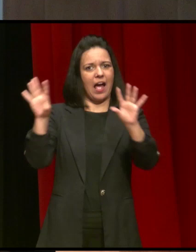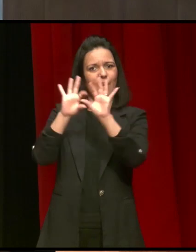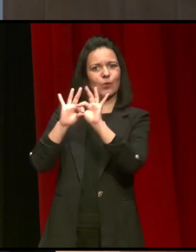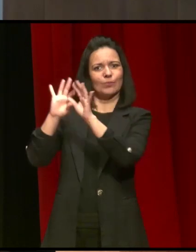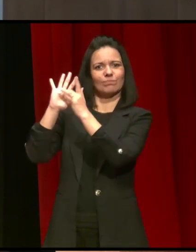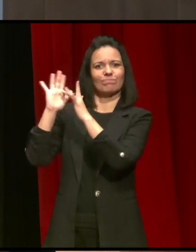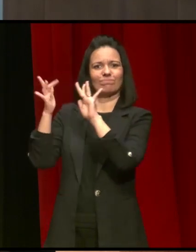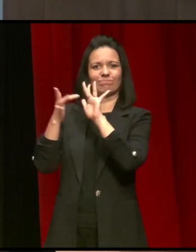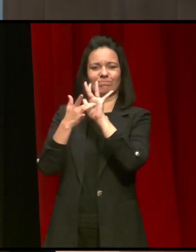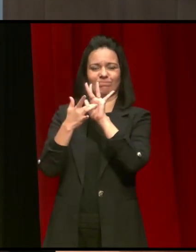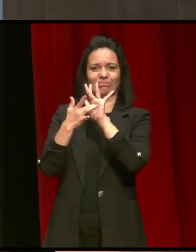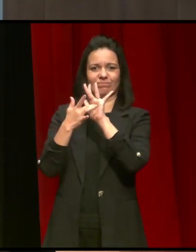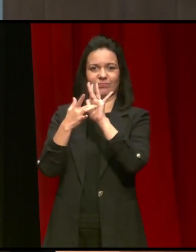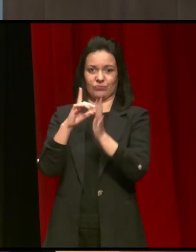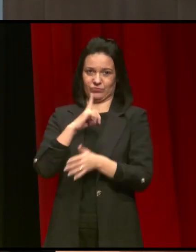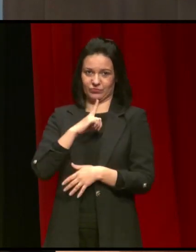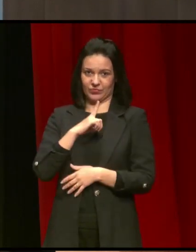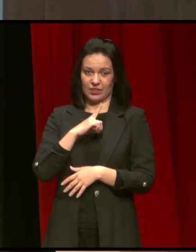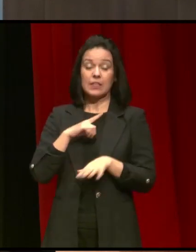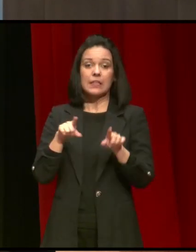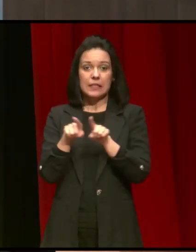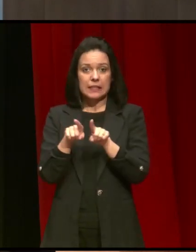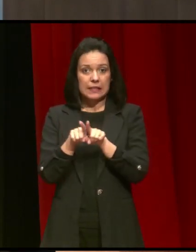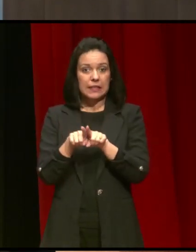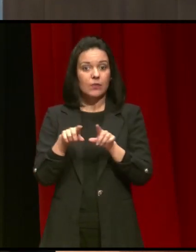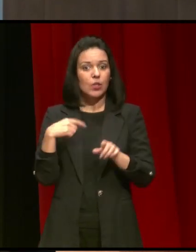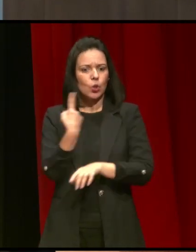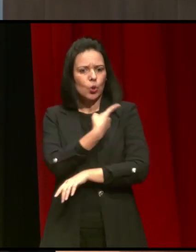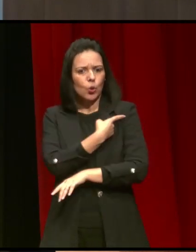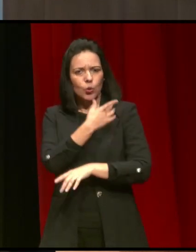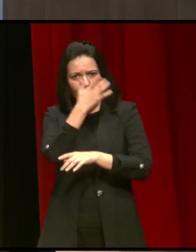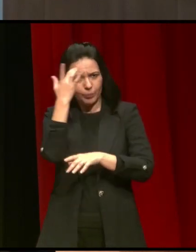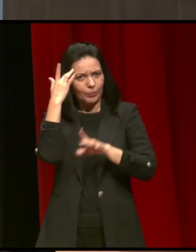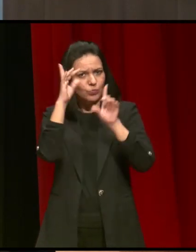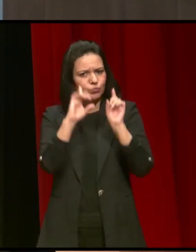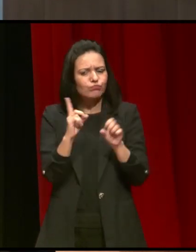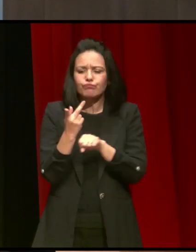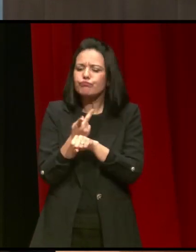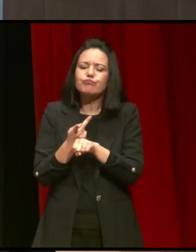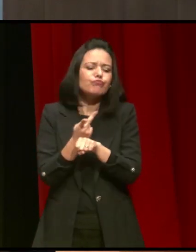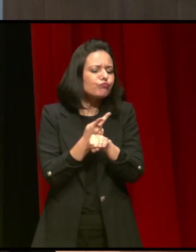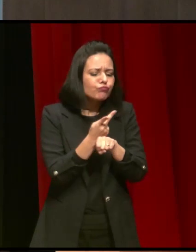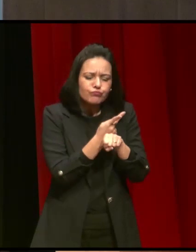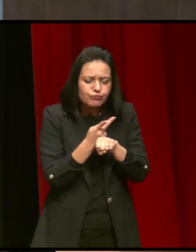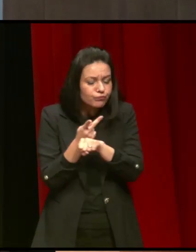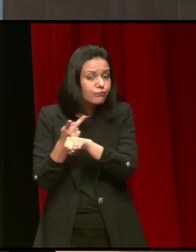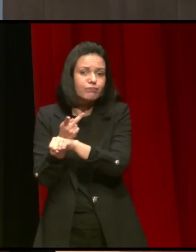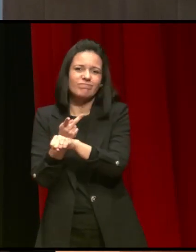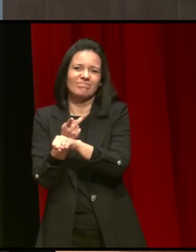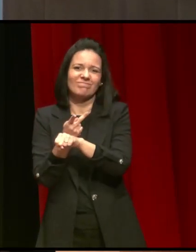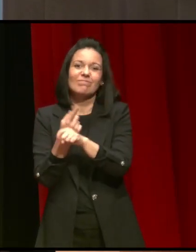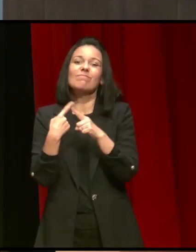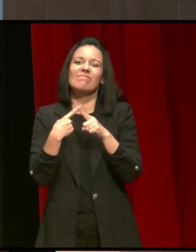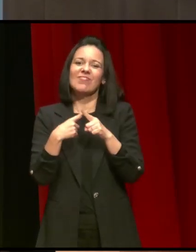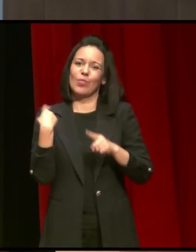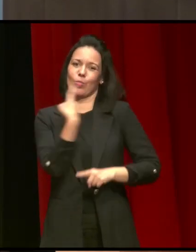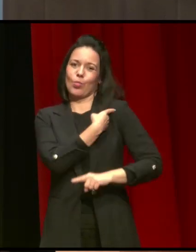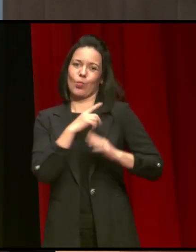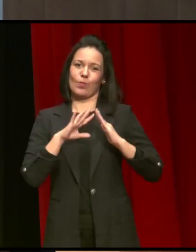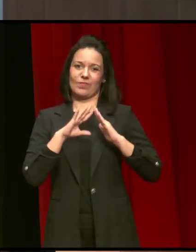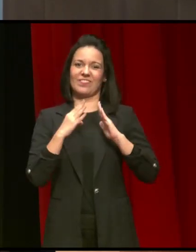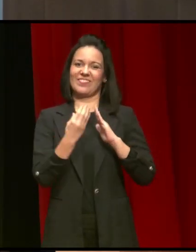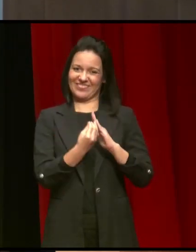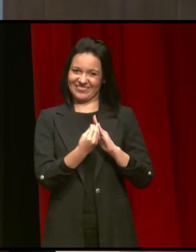podemos procurar os deficientes. Jesus procurou, nós também podemos procurá-los. Porque nós somos a igreja. Vocês estão entendendo o que quer